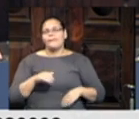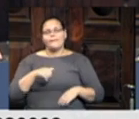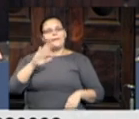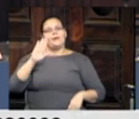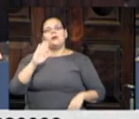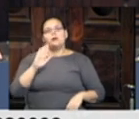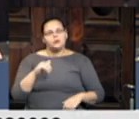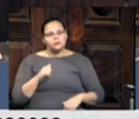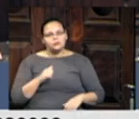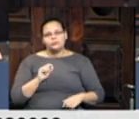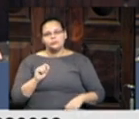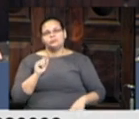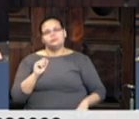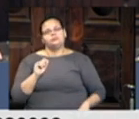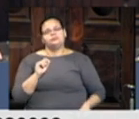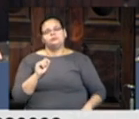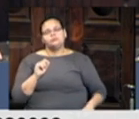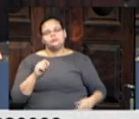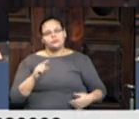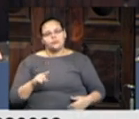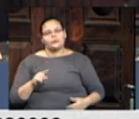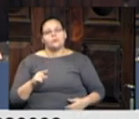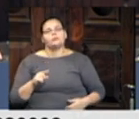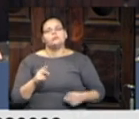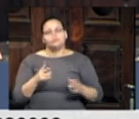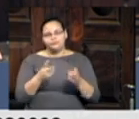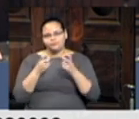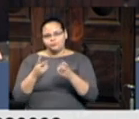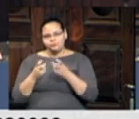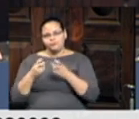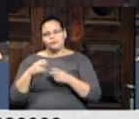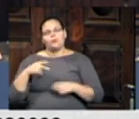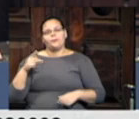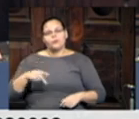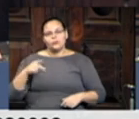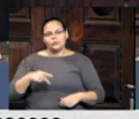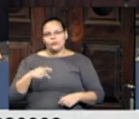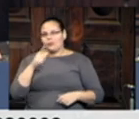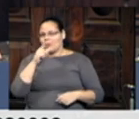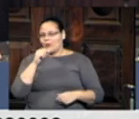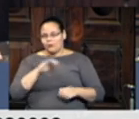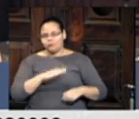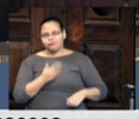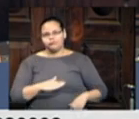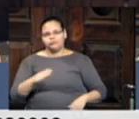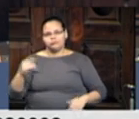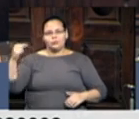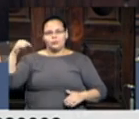um dos maiores para a exploração de petróleo em águas profundas.